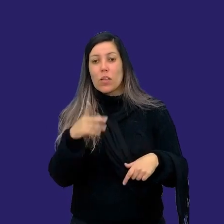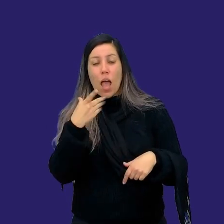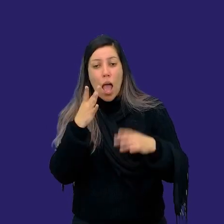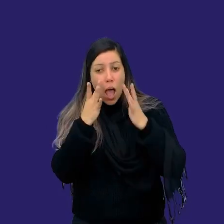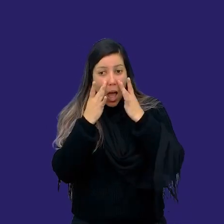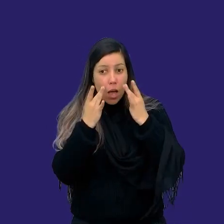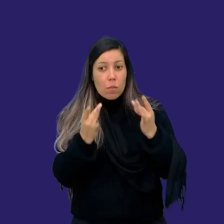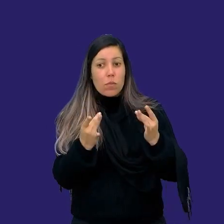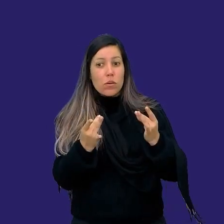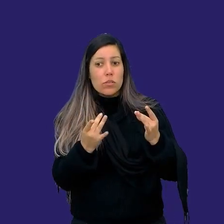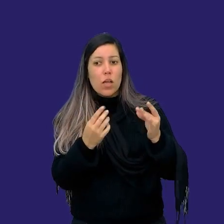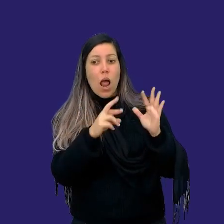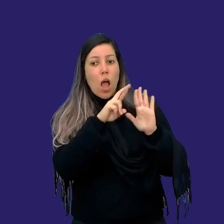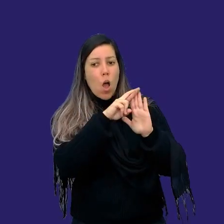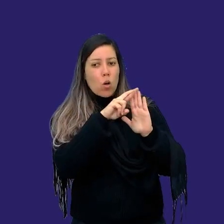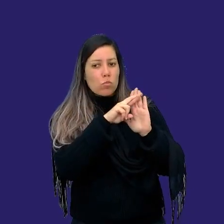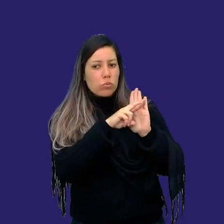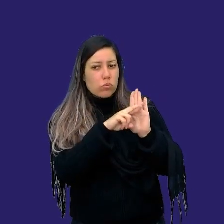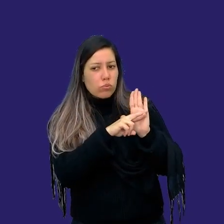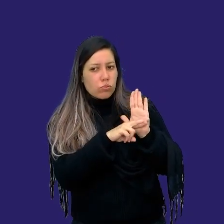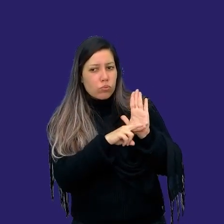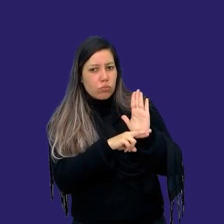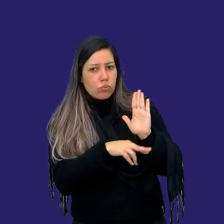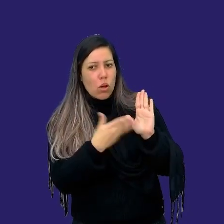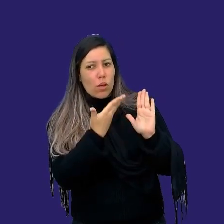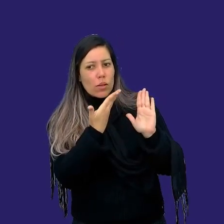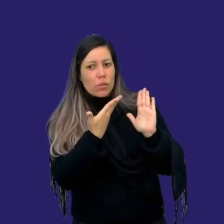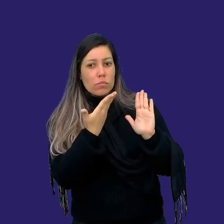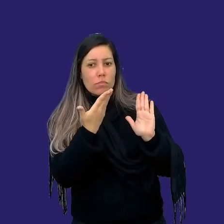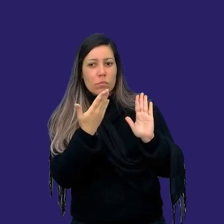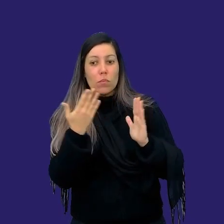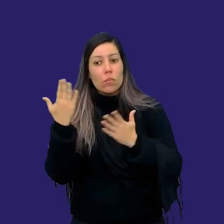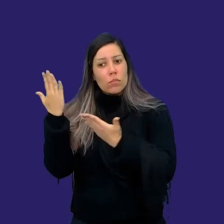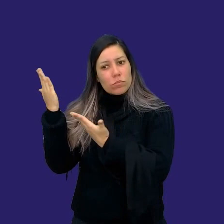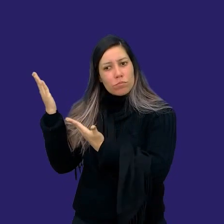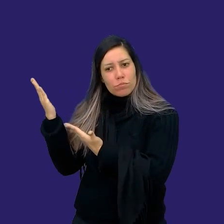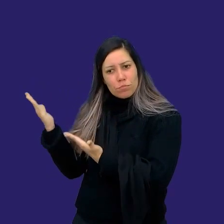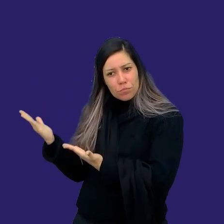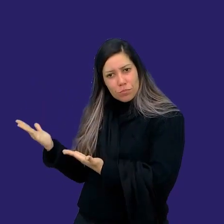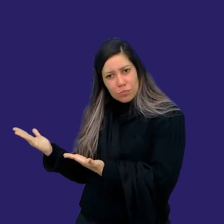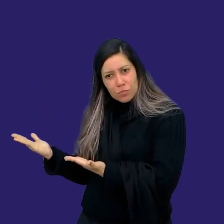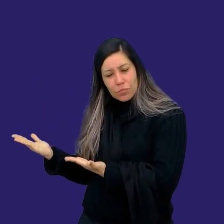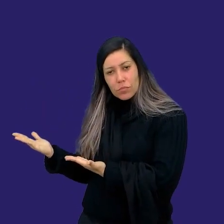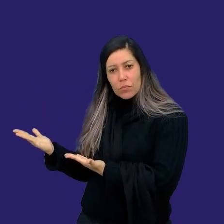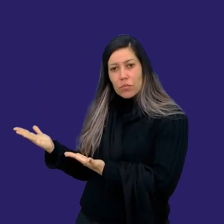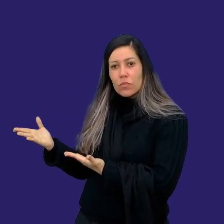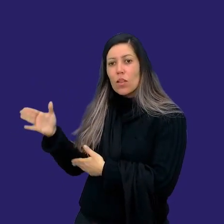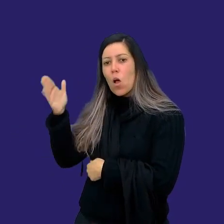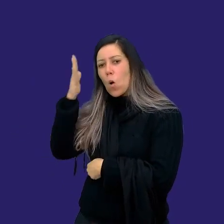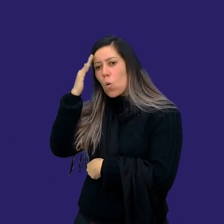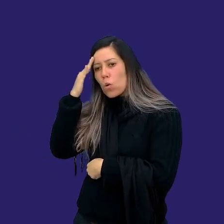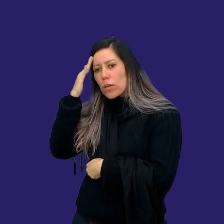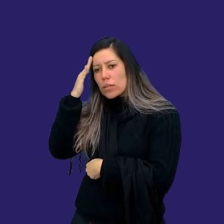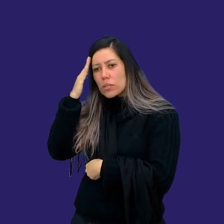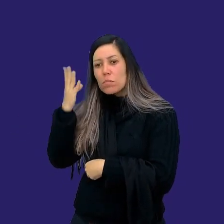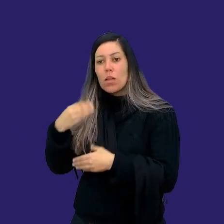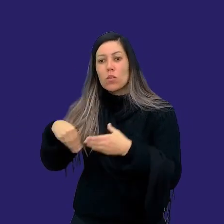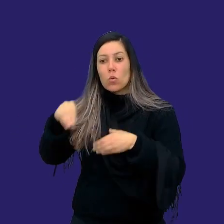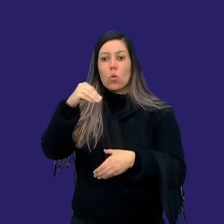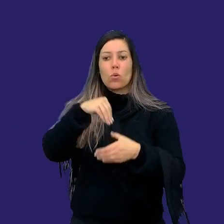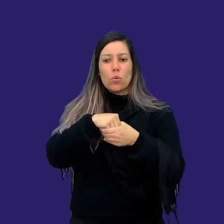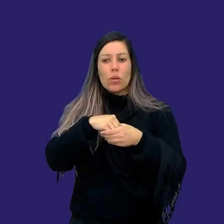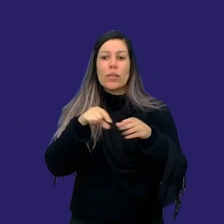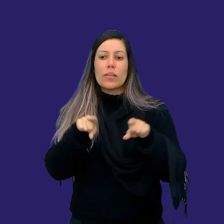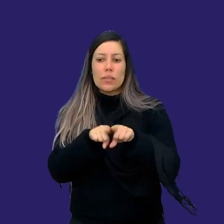os conhecimentos necessários do professor que ensina matemática, 2 pontos, o conhecimento do conteúdo e